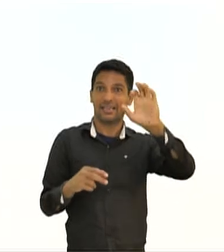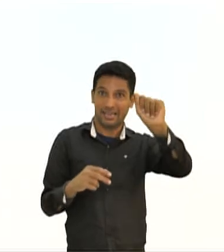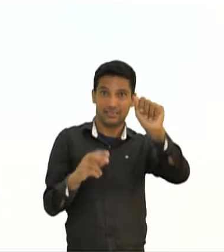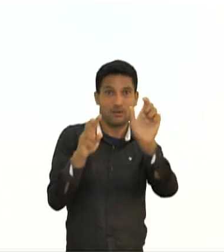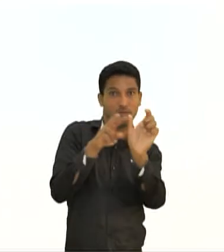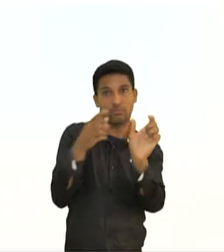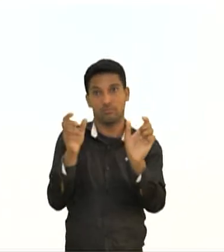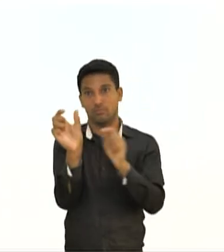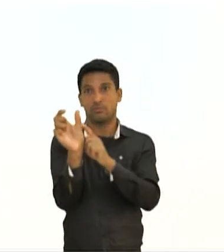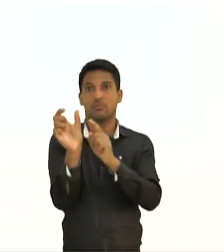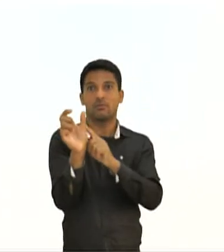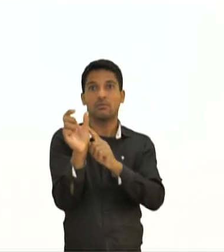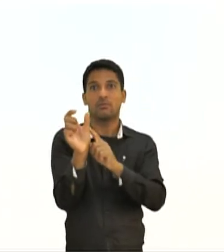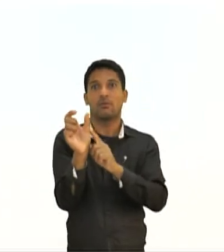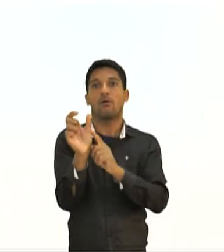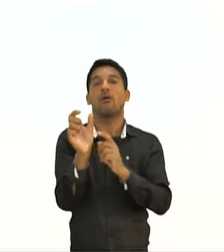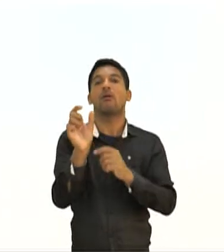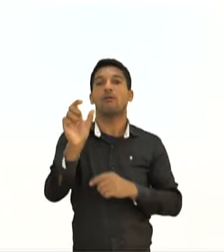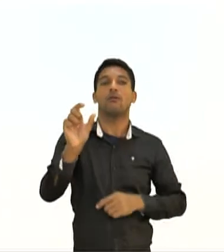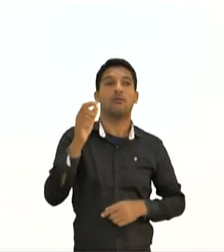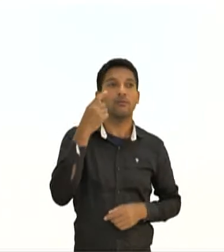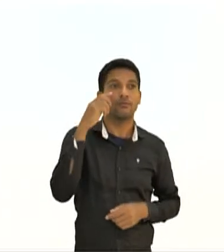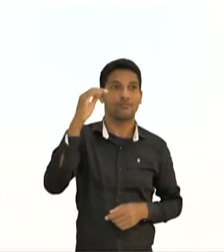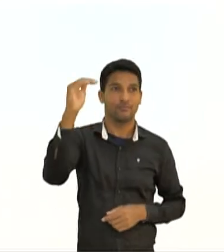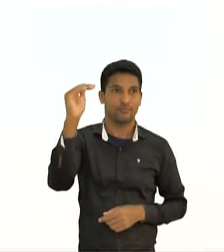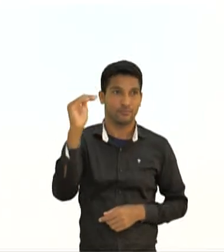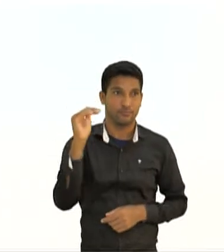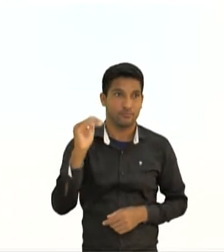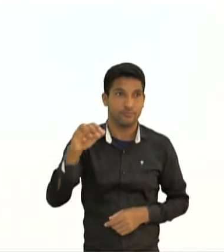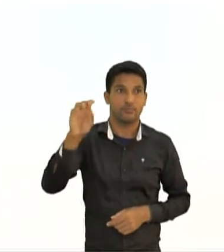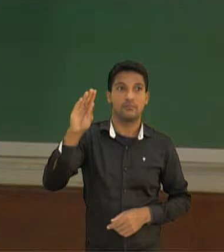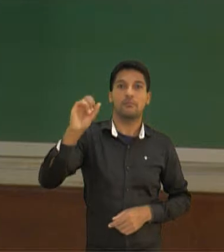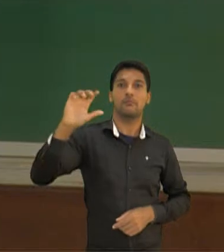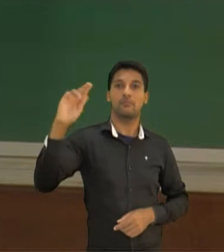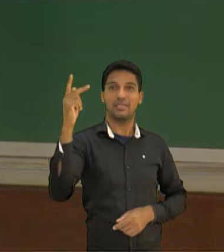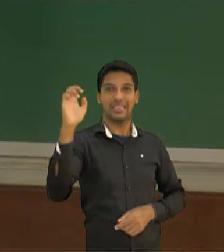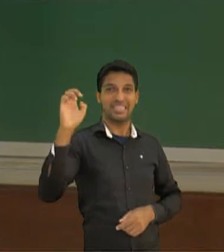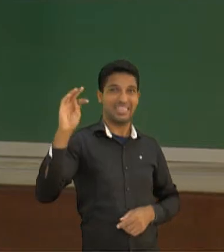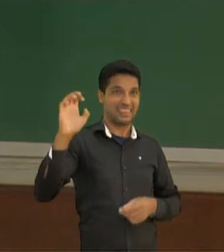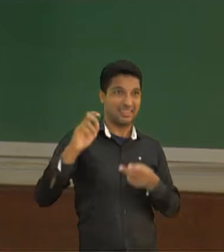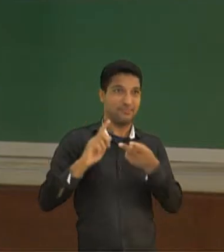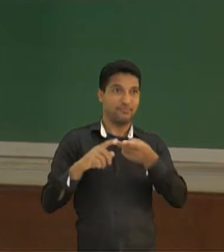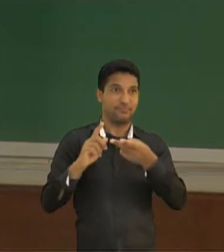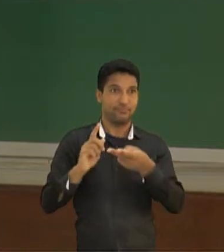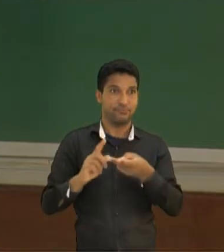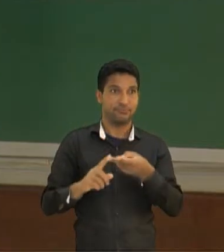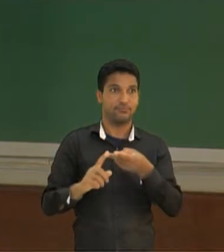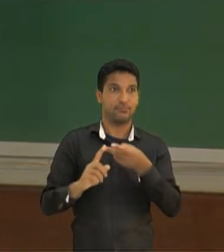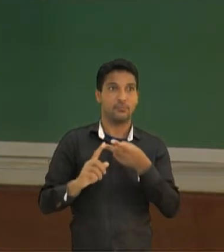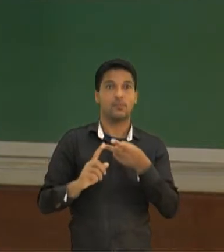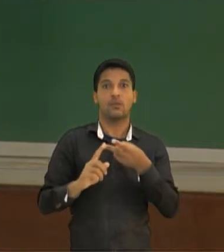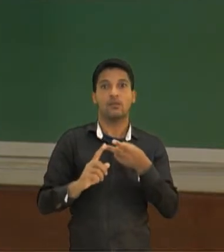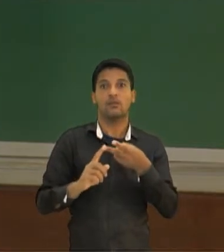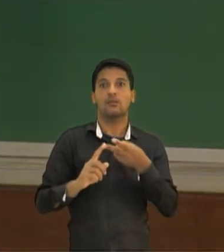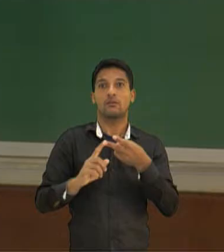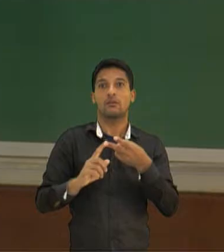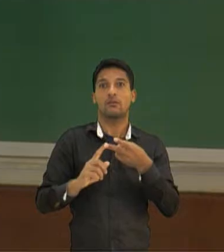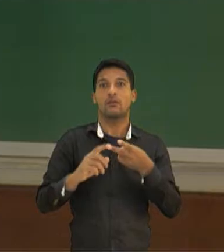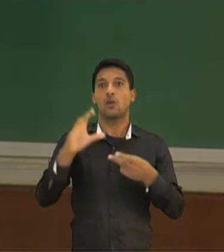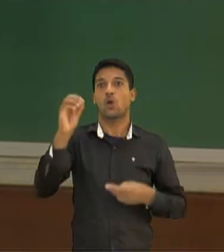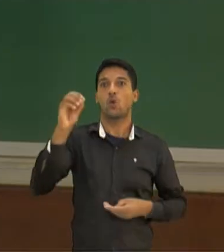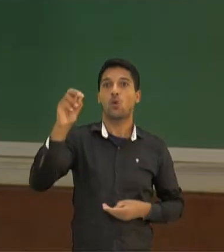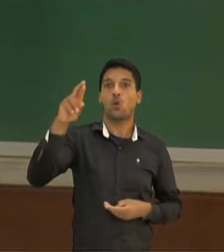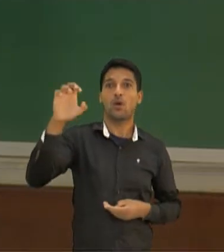escrito, favor, mensagem, né? Então, todas essas palavras aqui são consideradas sinônimos para a palavra carta.